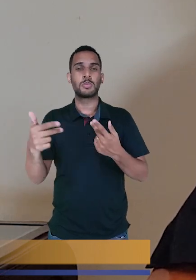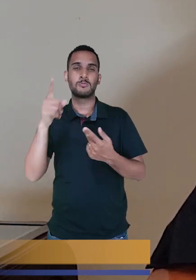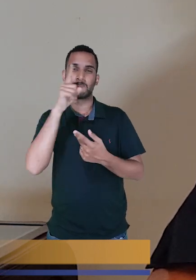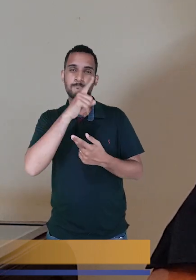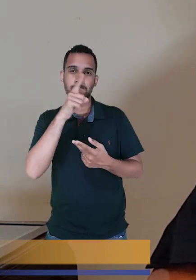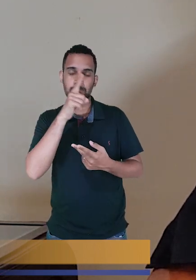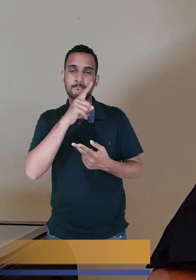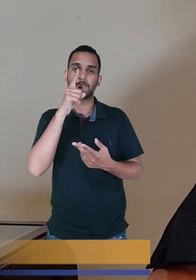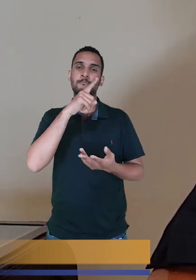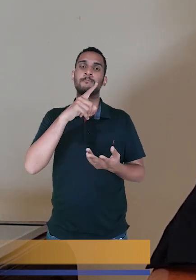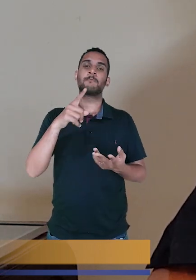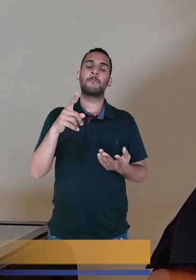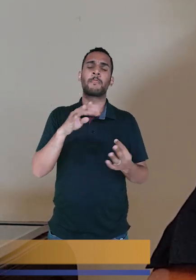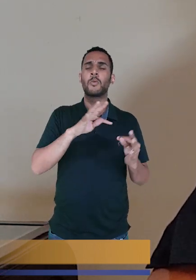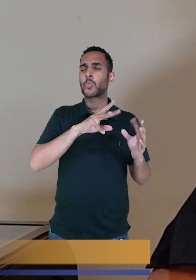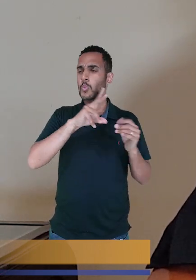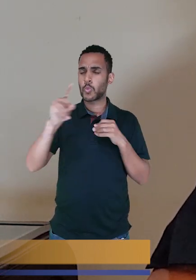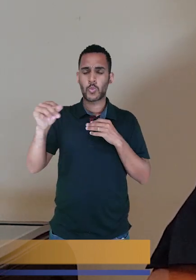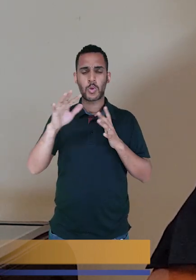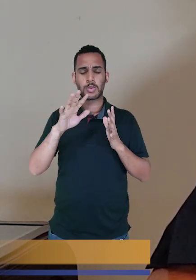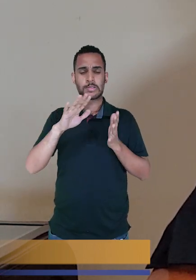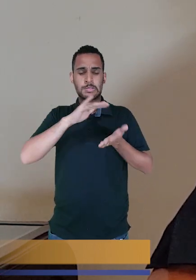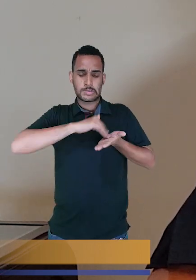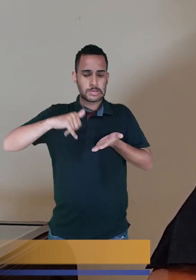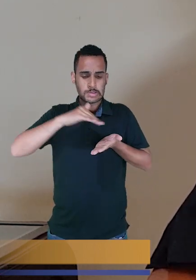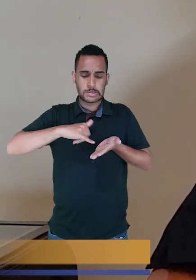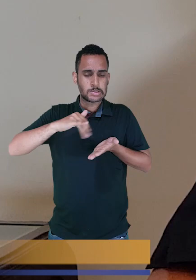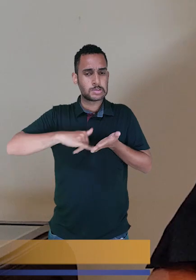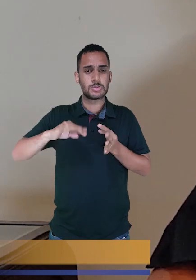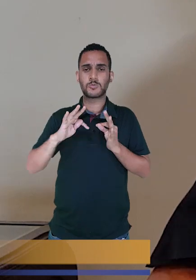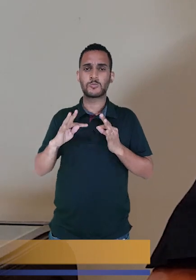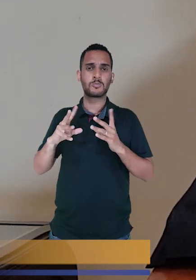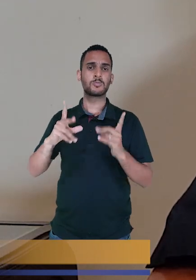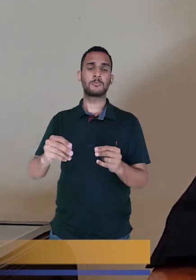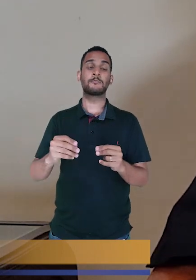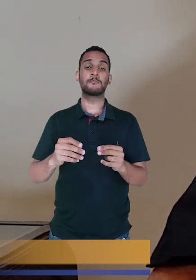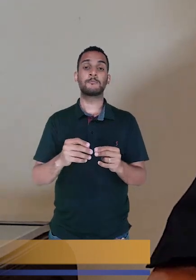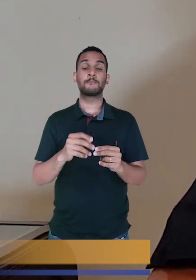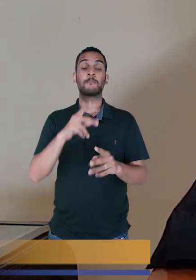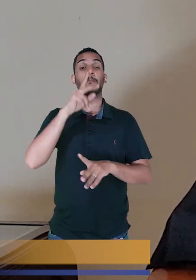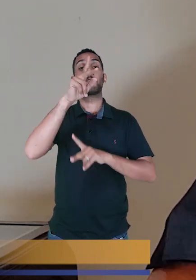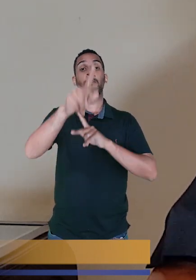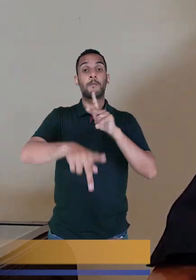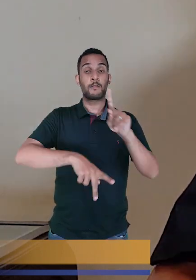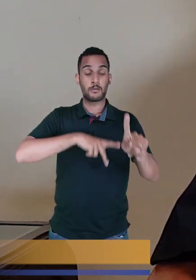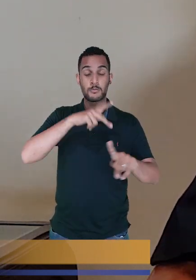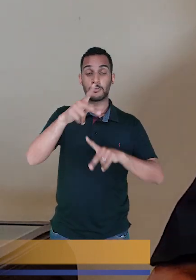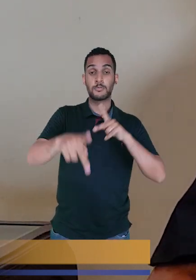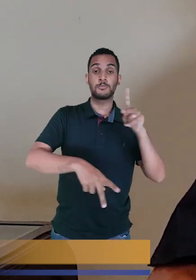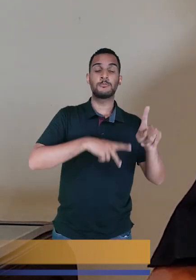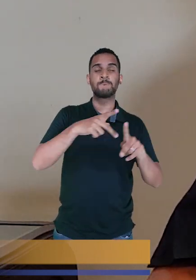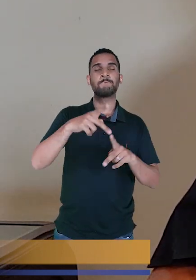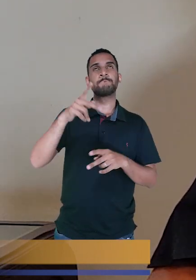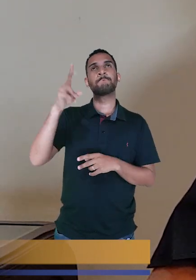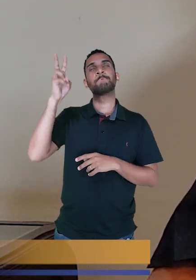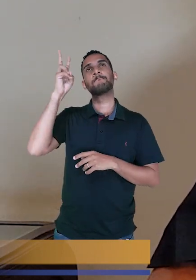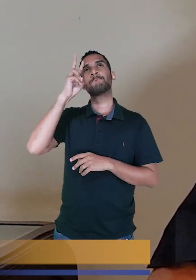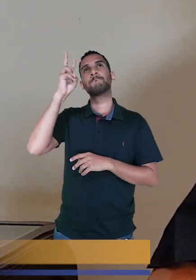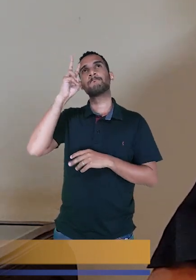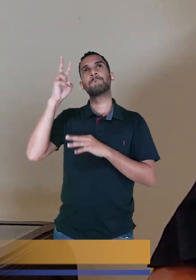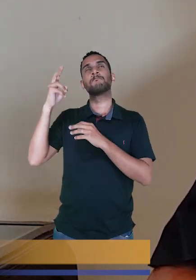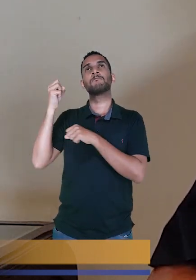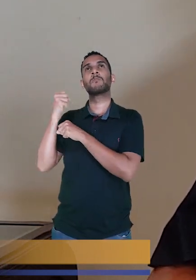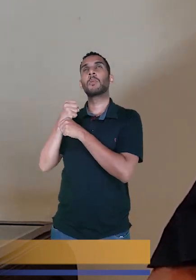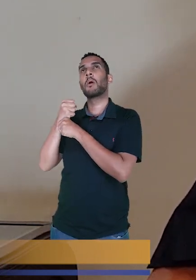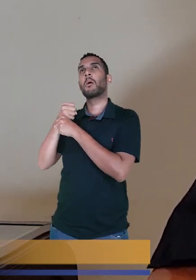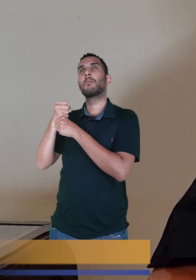pecado, era impureza também, era pecado. Tirar todos os pecados, toda a impureza, o